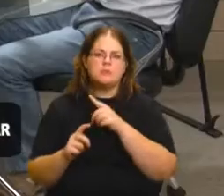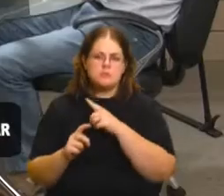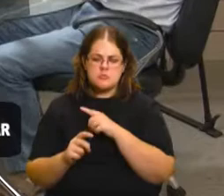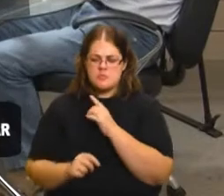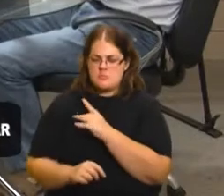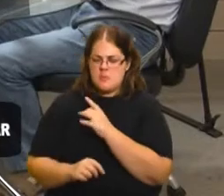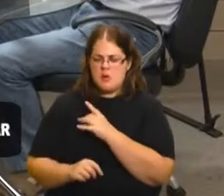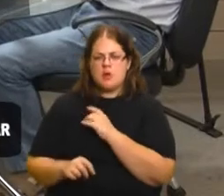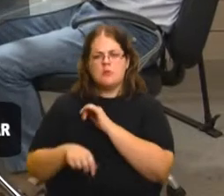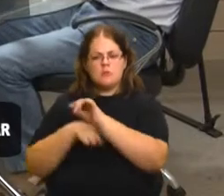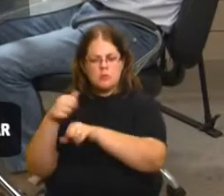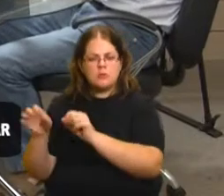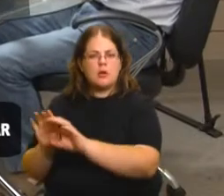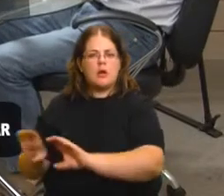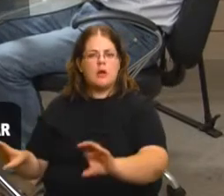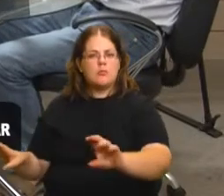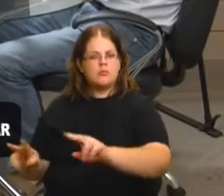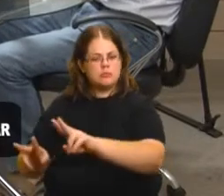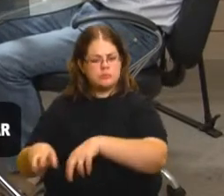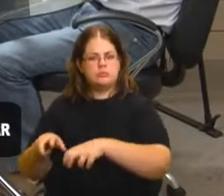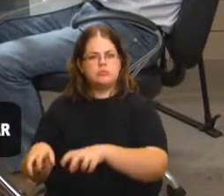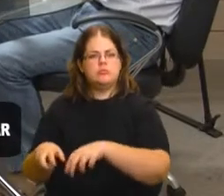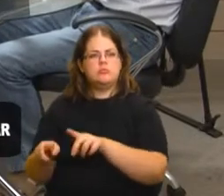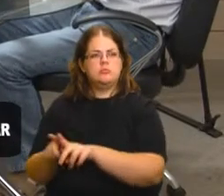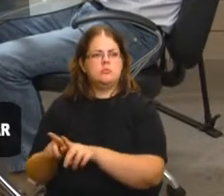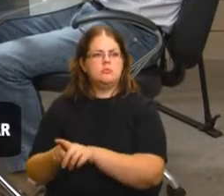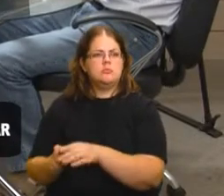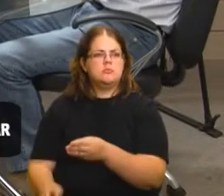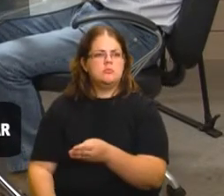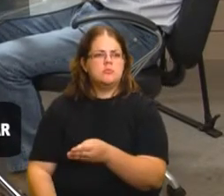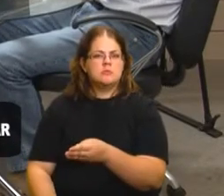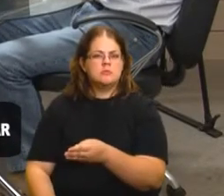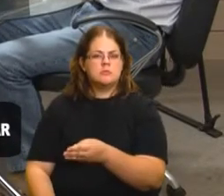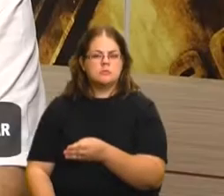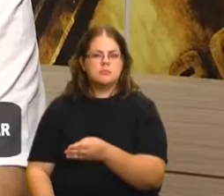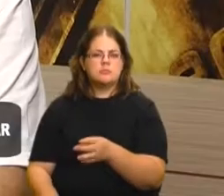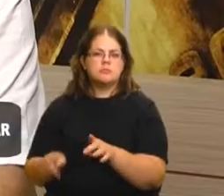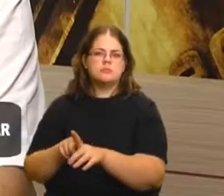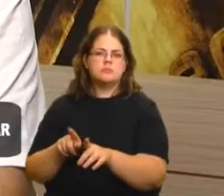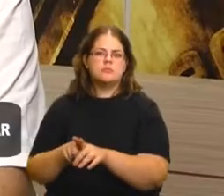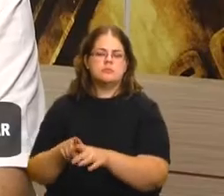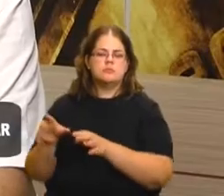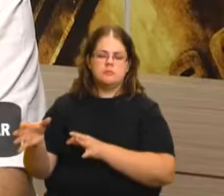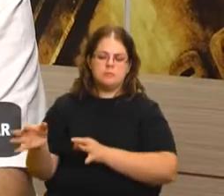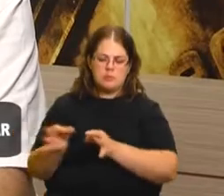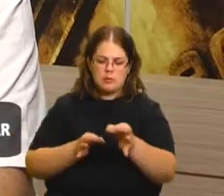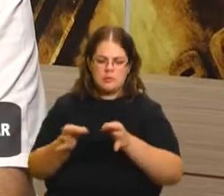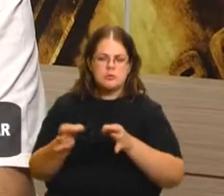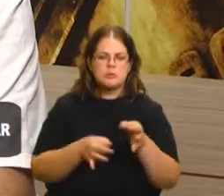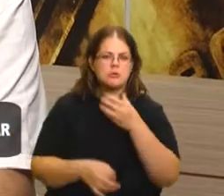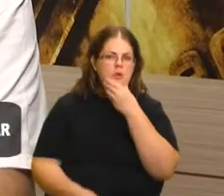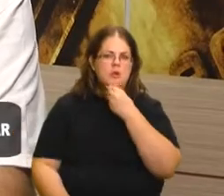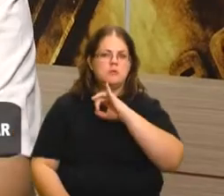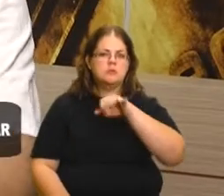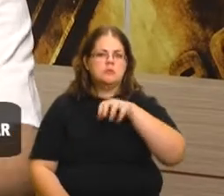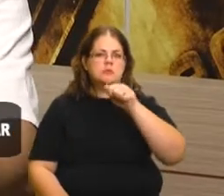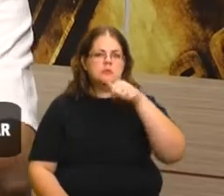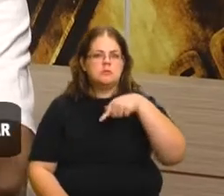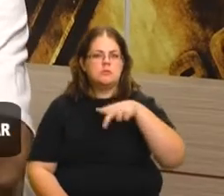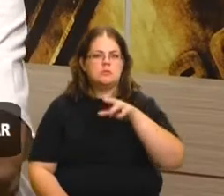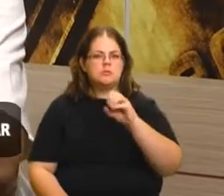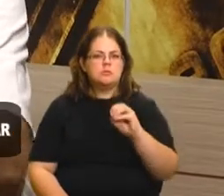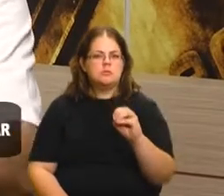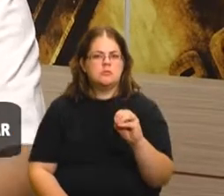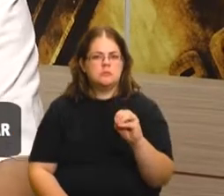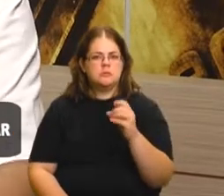agrária. Medo da reforma agrária. Que também no projeto do Jango, uns